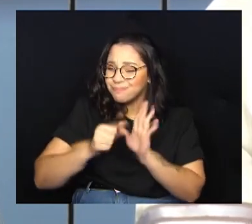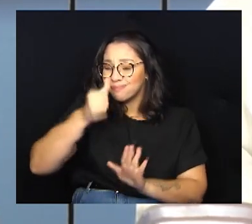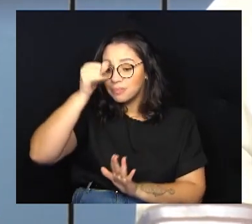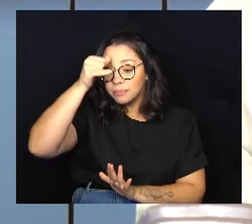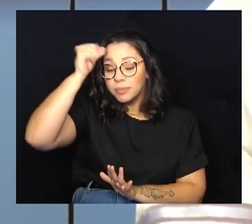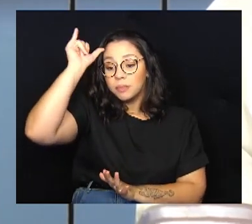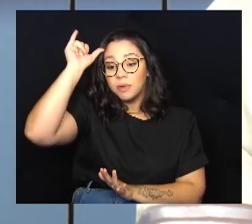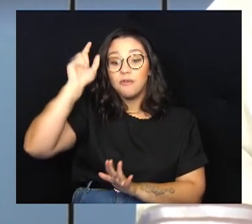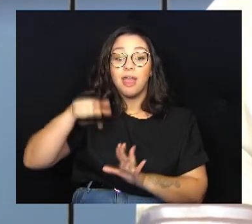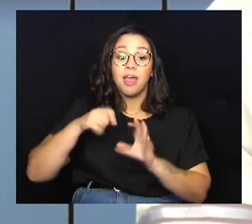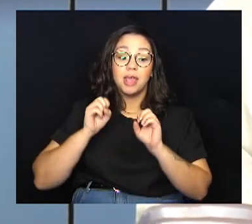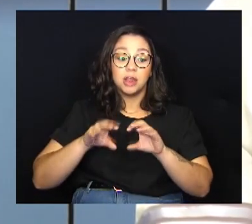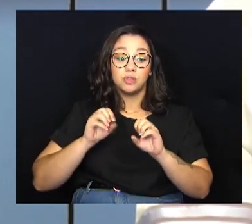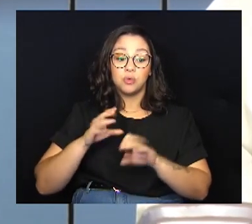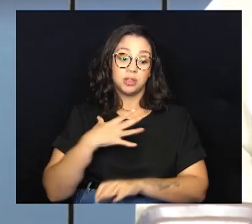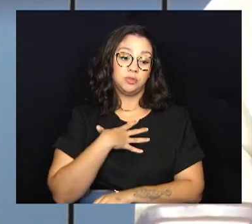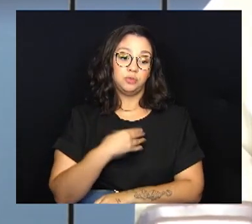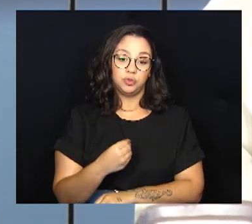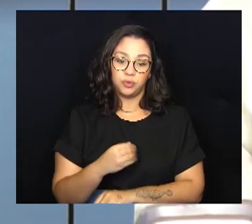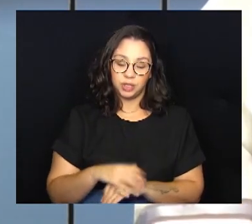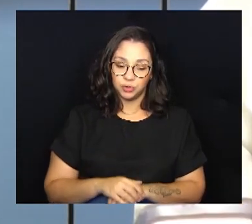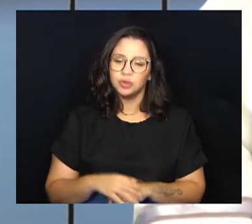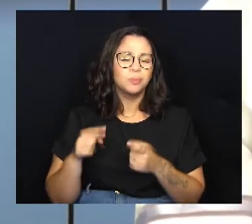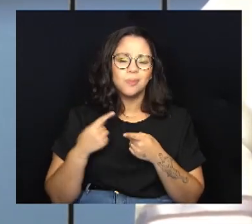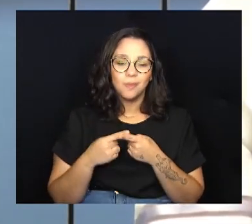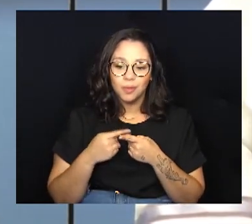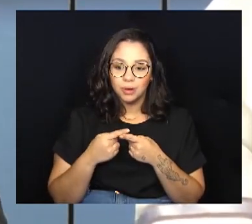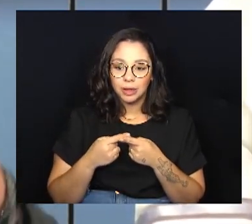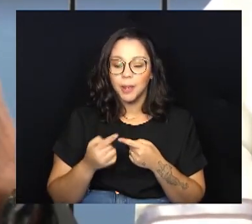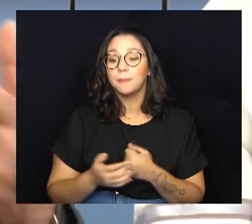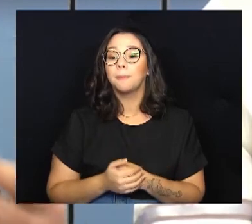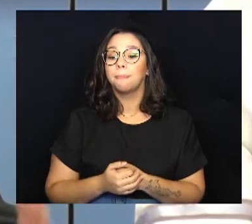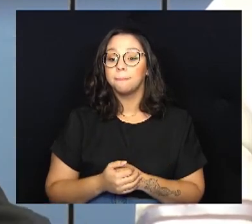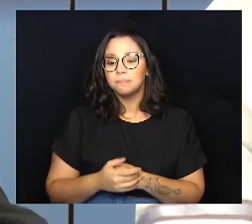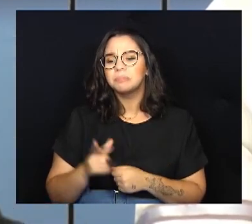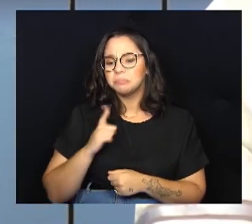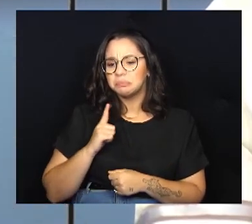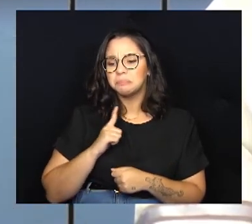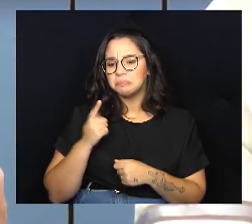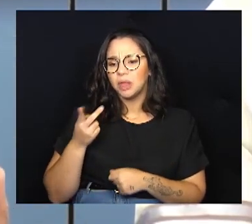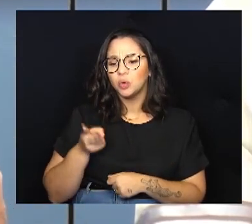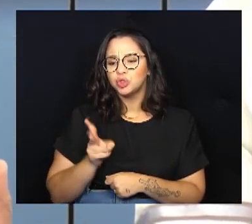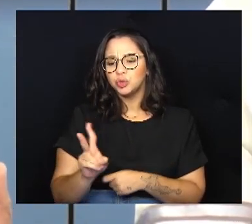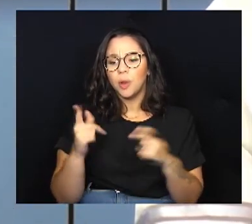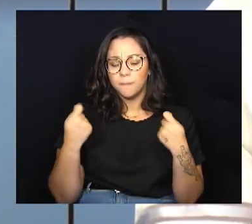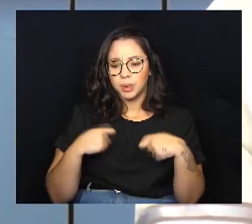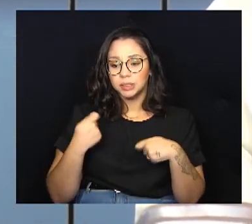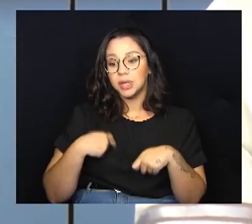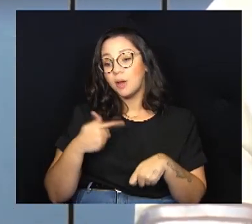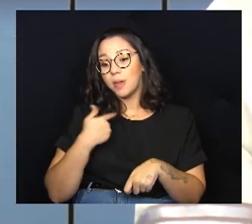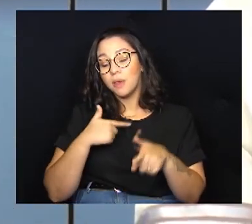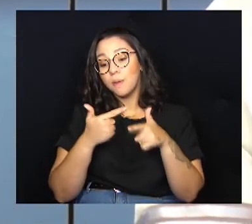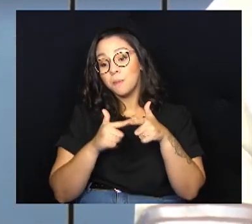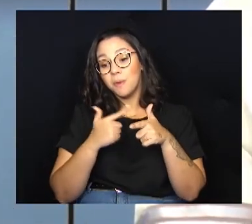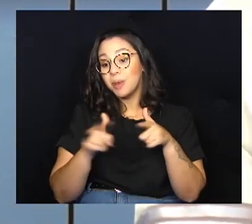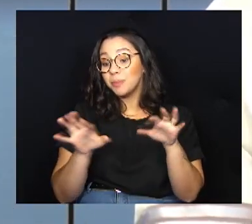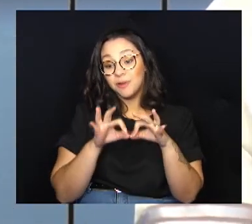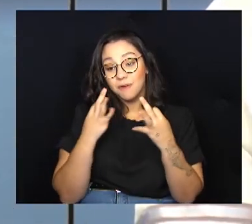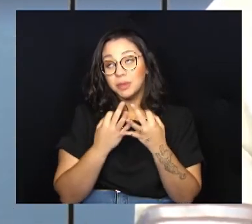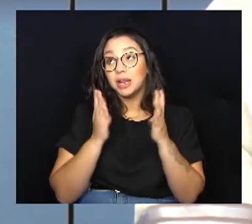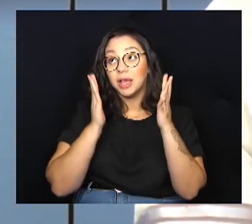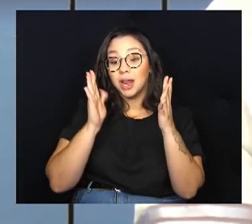situação. E a gente fala, como a própria Marilda disse, né? Não é só uma questão de assistência social, mas a